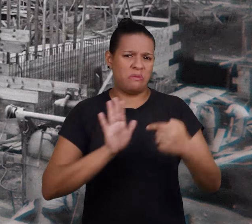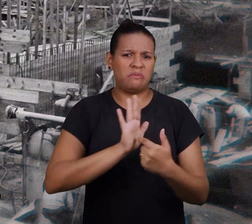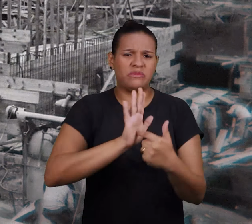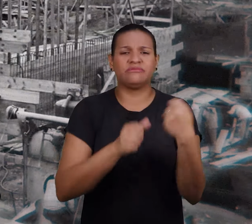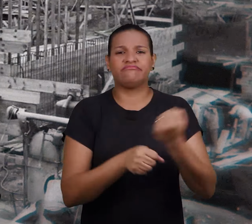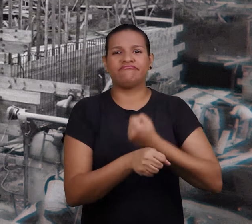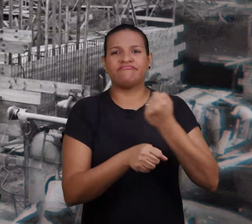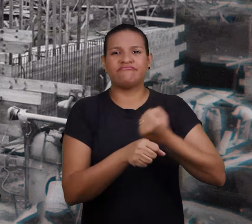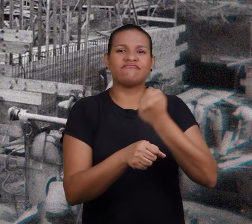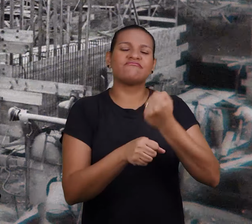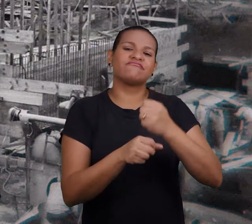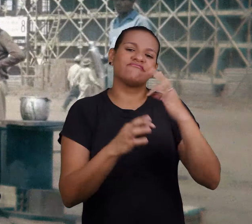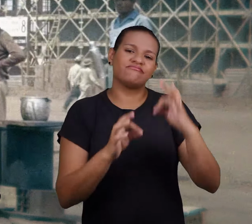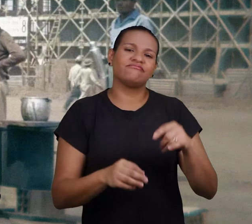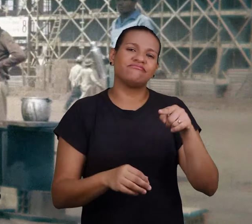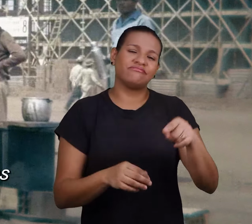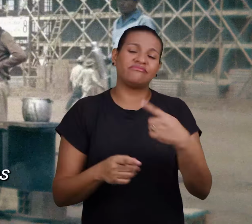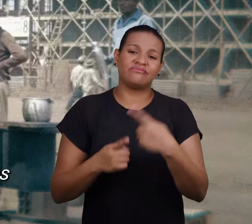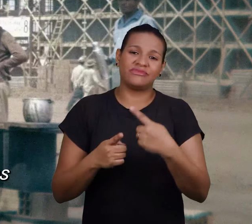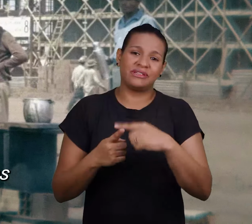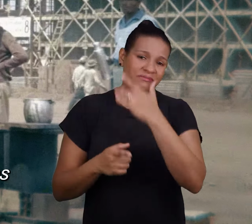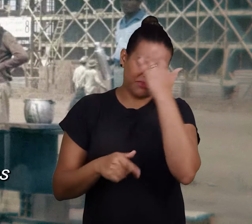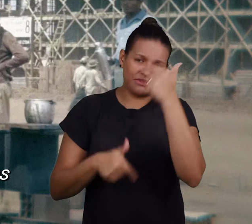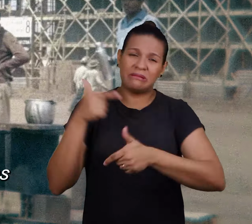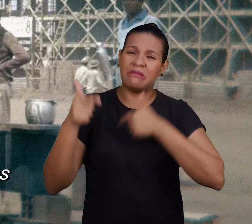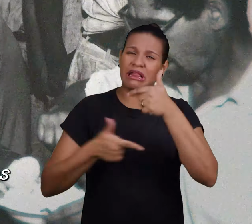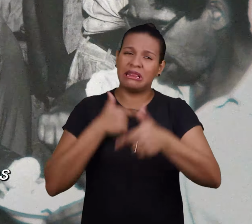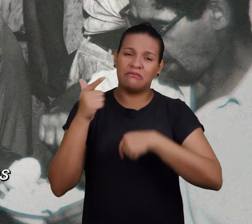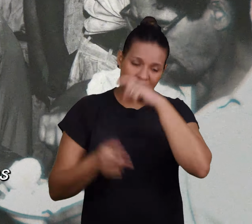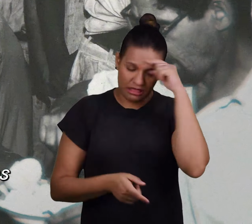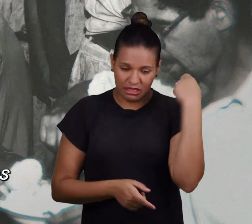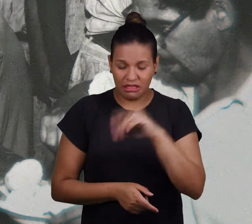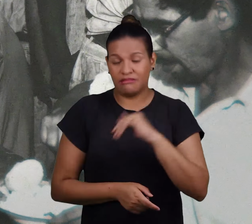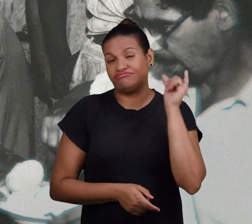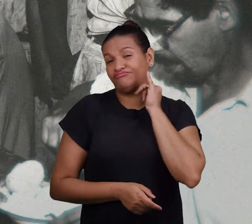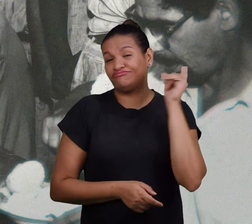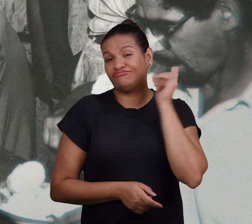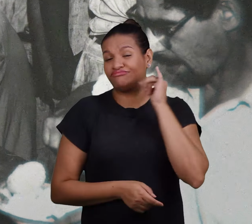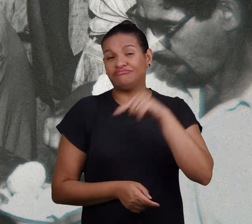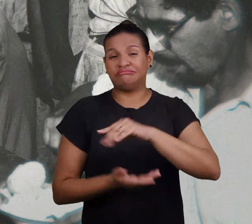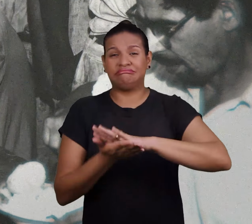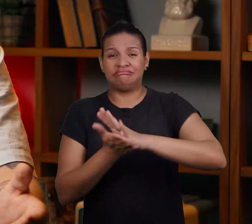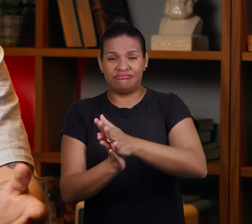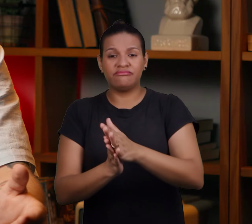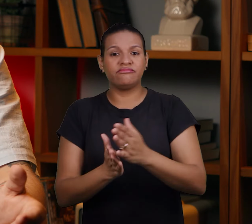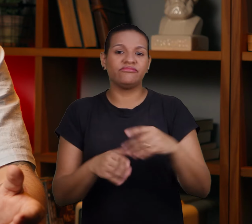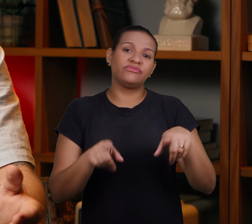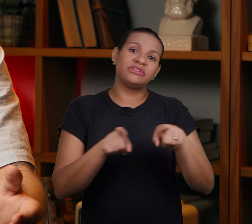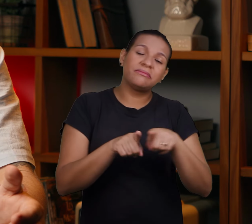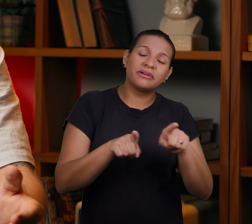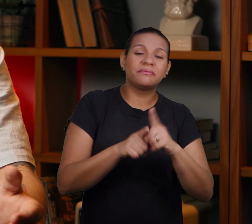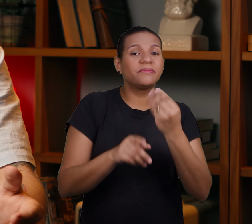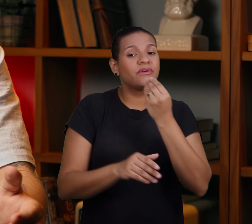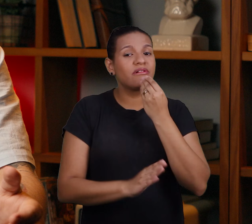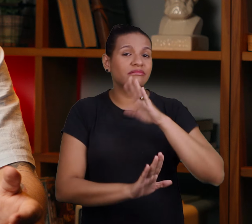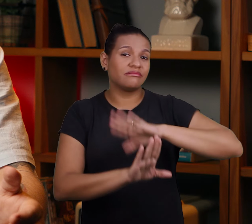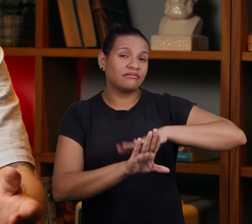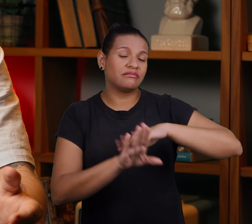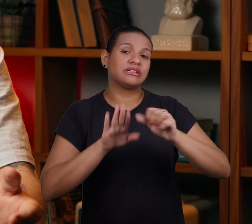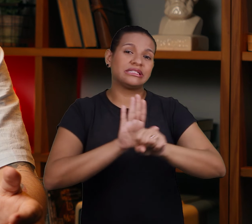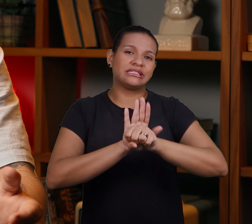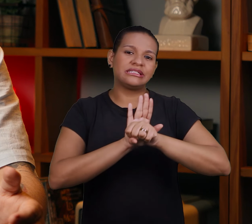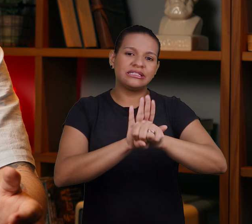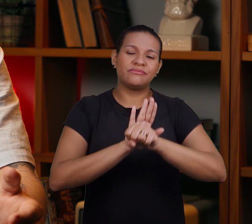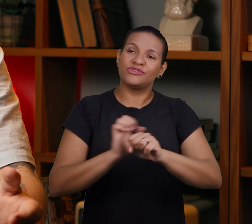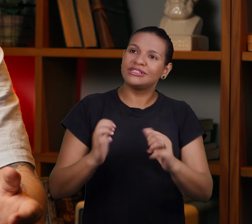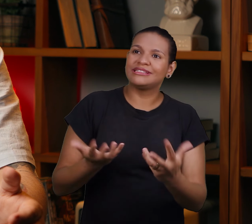brasileiros, que foi construído literalmente em cima dos corpos esmagados dos trabalhadores, como simbolicamente, como é o caso desses jogos que